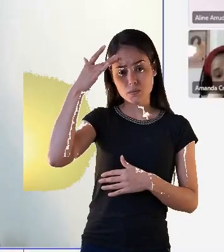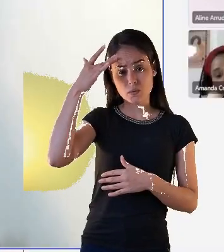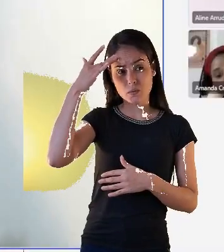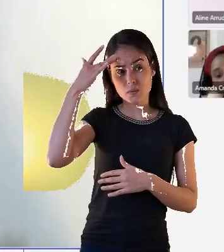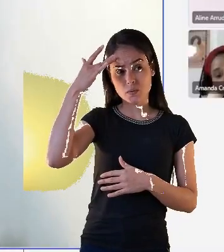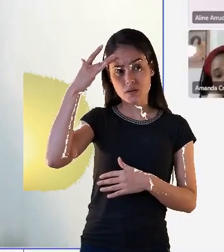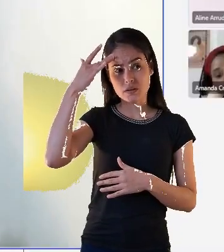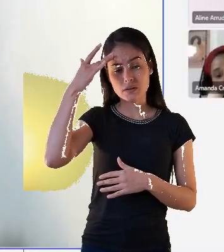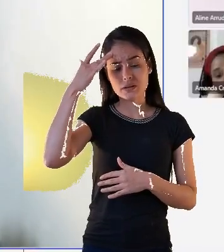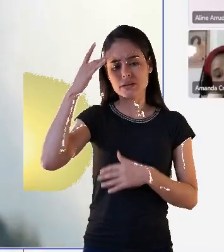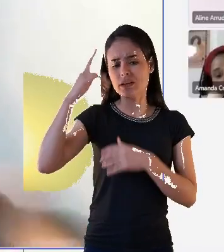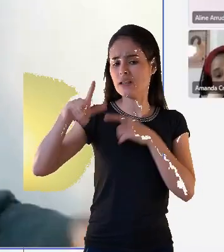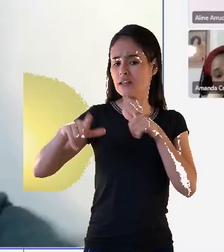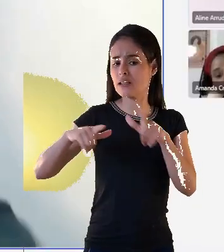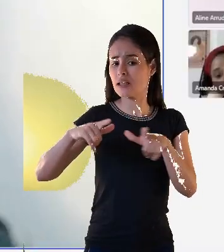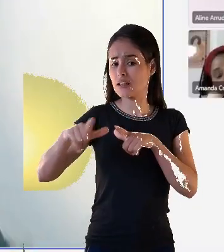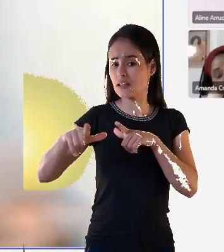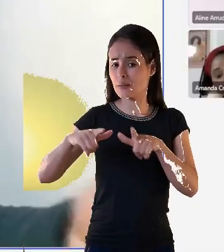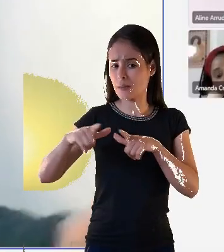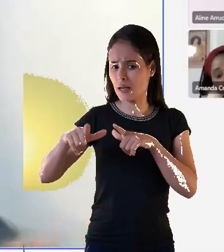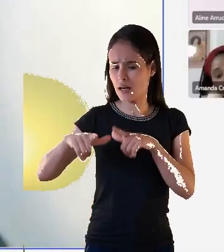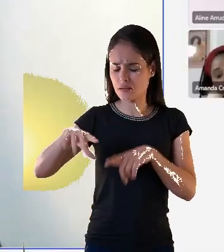civil. E ao